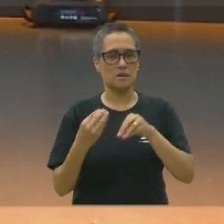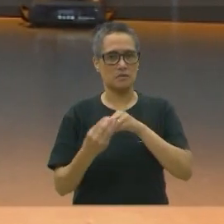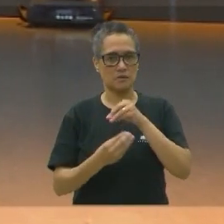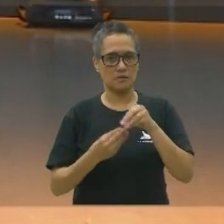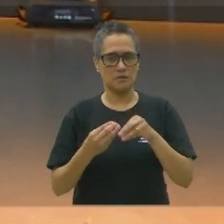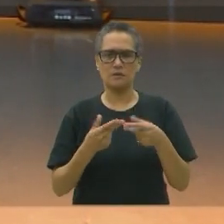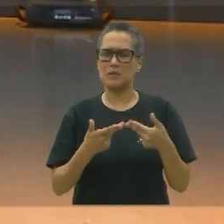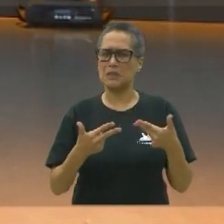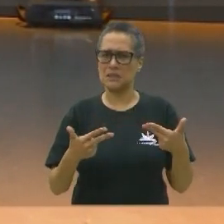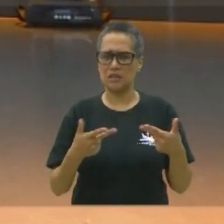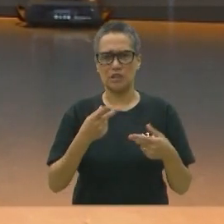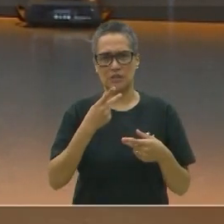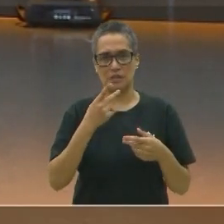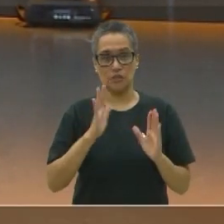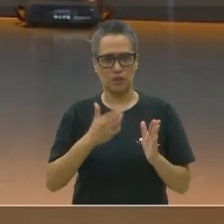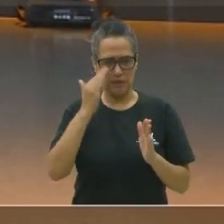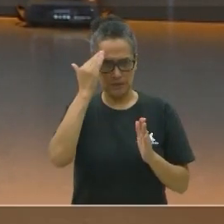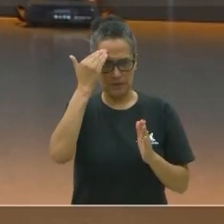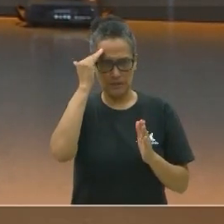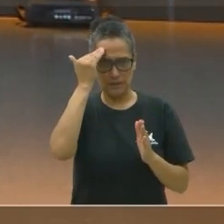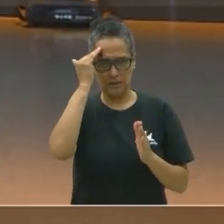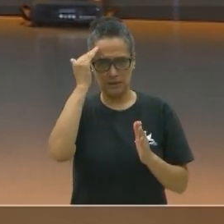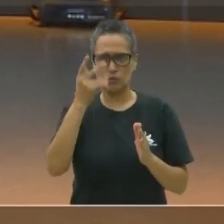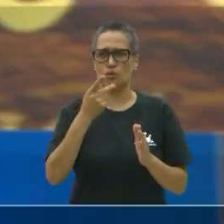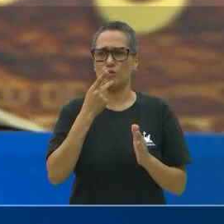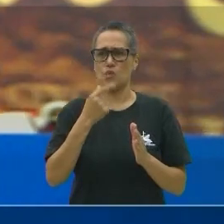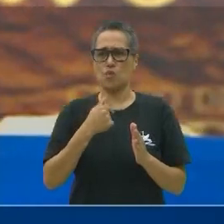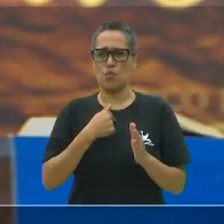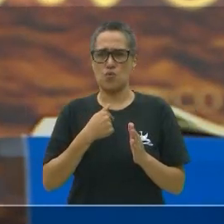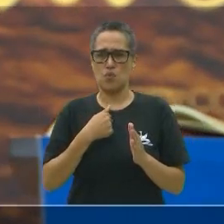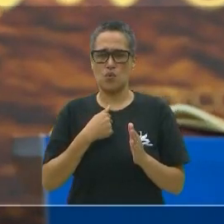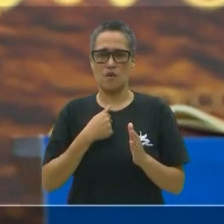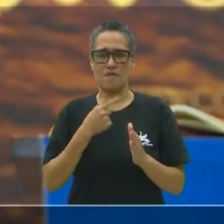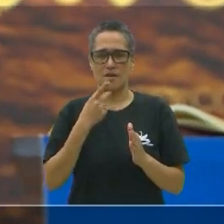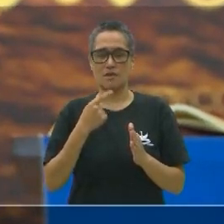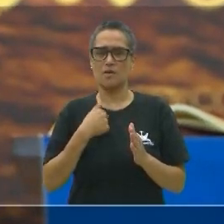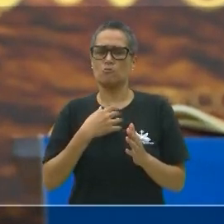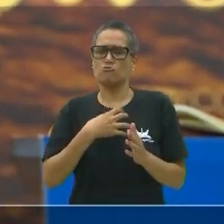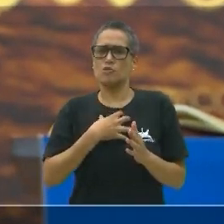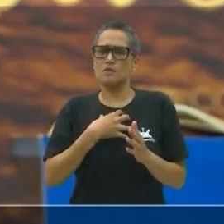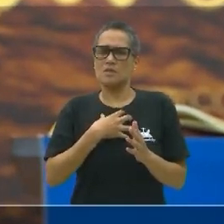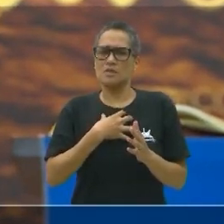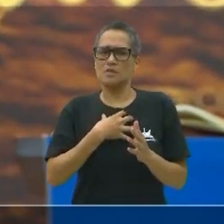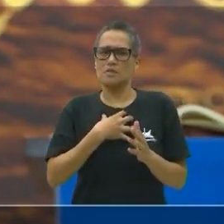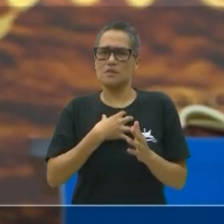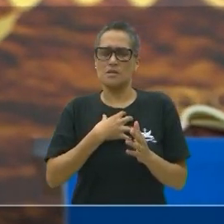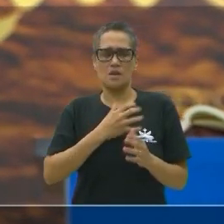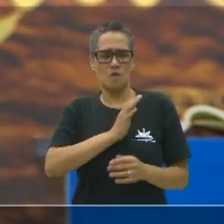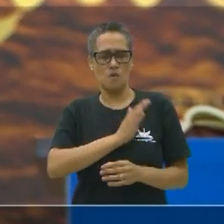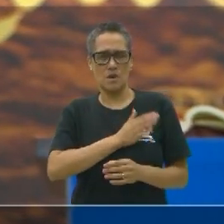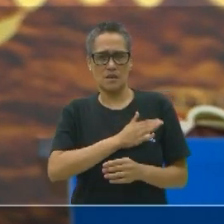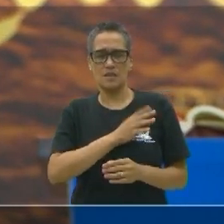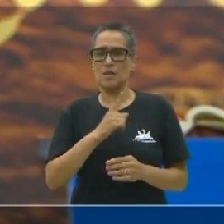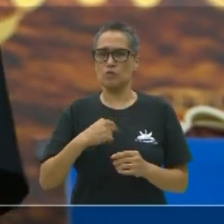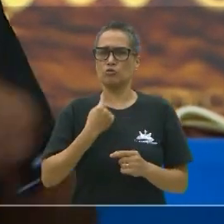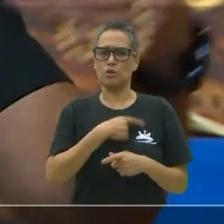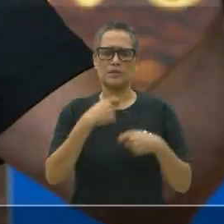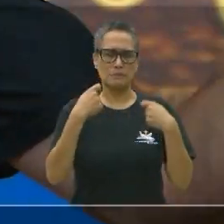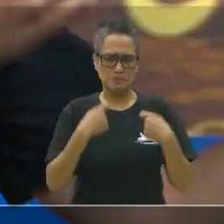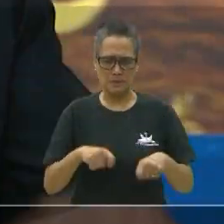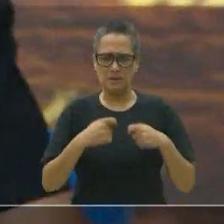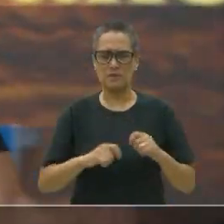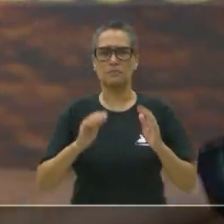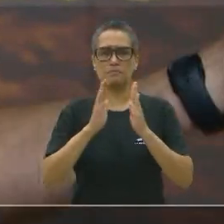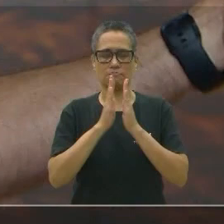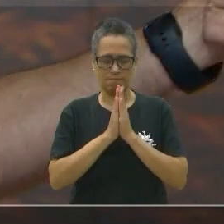coisas da igreja, já entendeu do que eu estou contando, e eu sentia muito no meu coração, nós precisamos rezar,